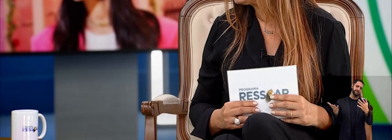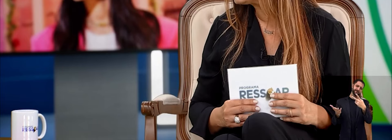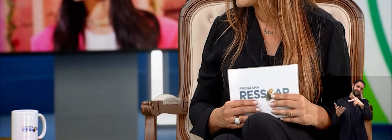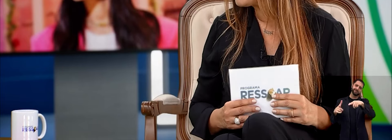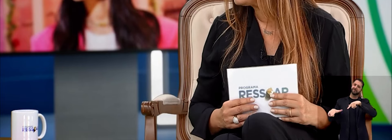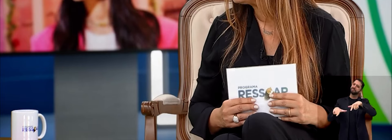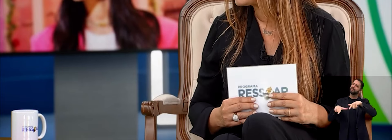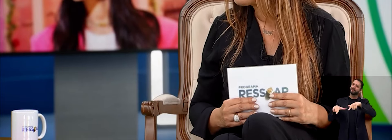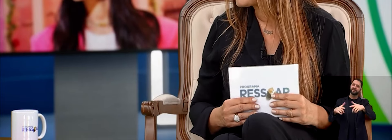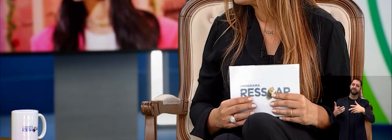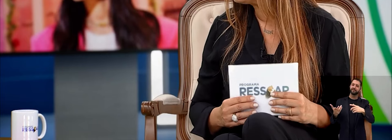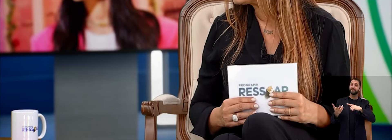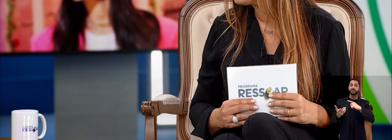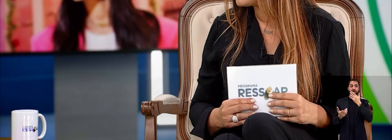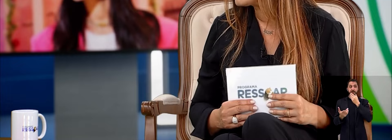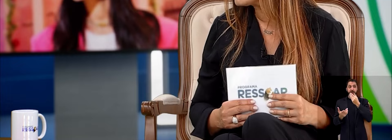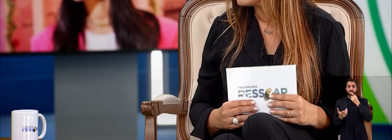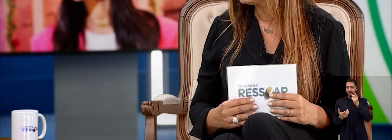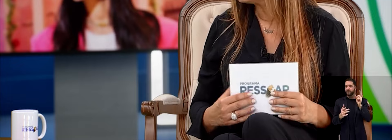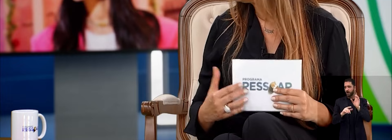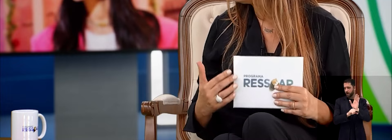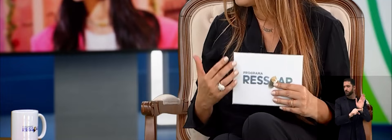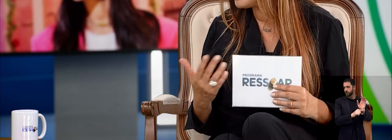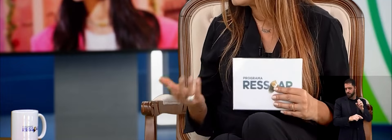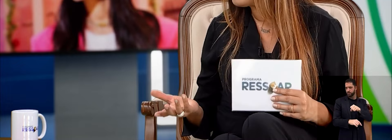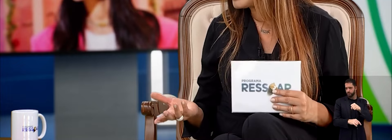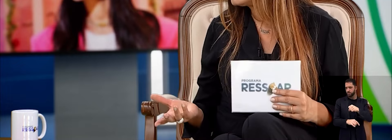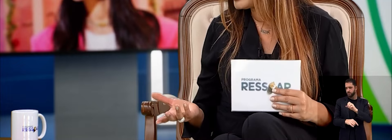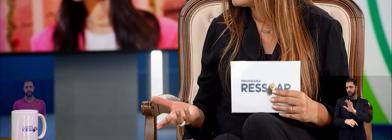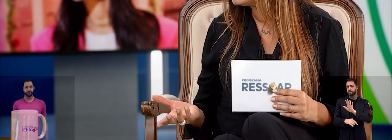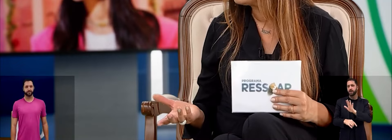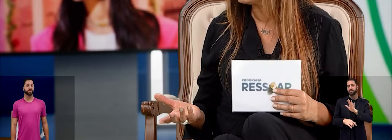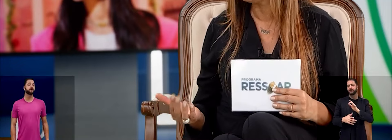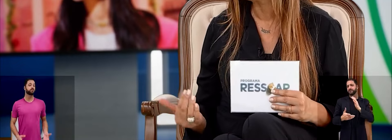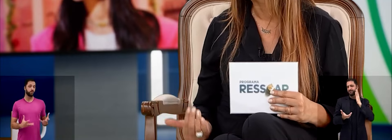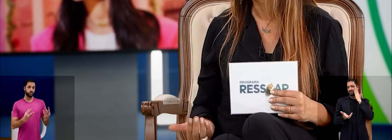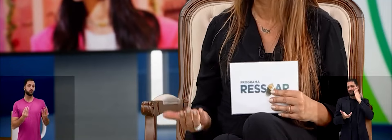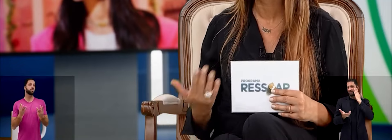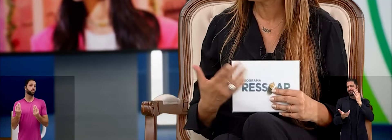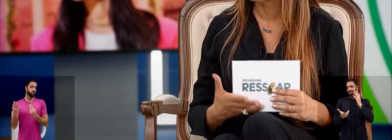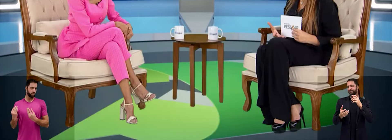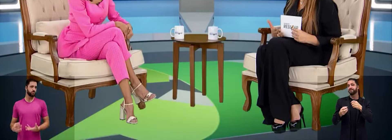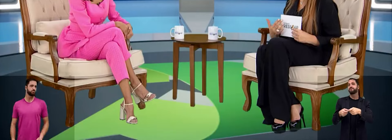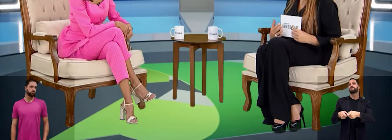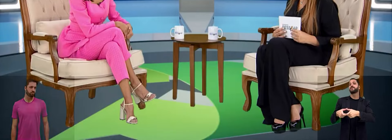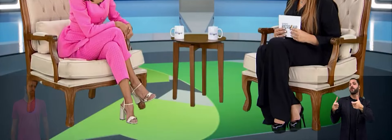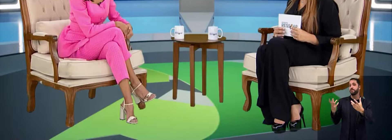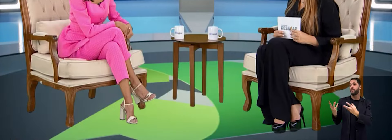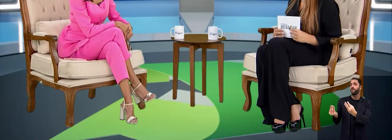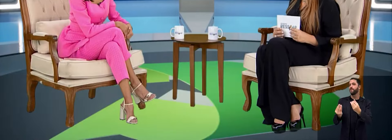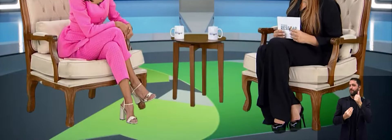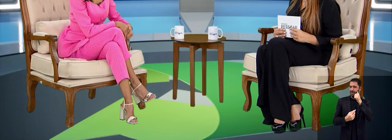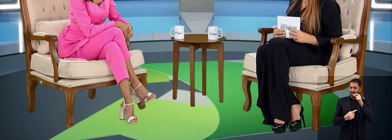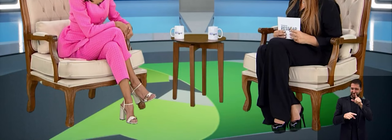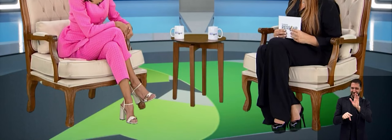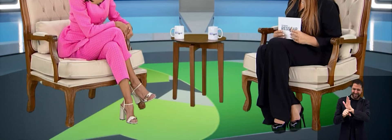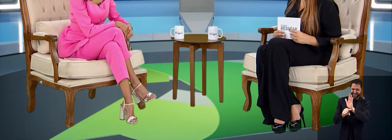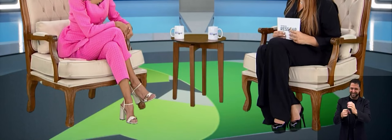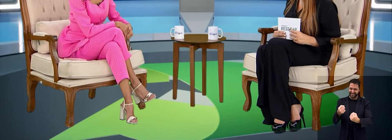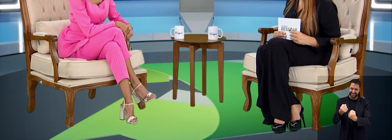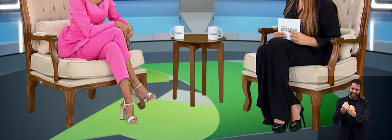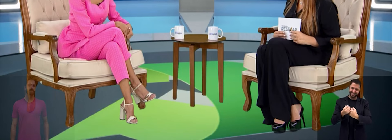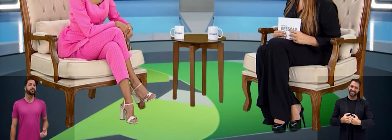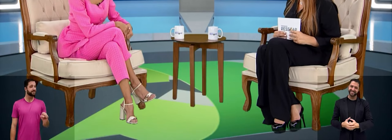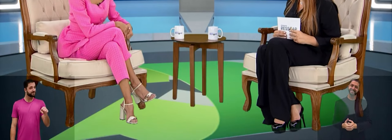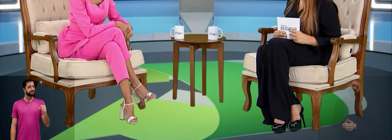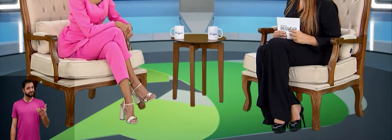te parabenizar pelo trabalho que você faz. Que tem homens impactados também, mas muitos. A gente sabe que boa parte delas